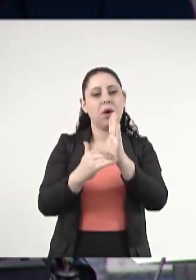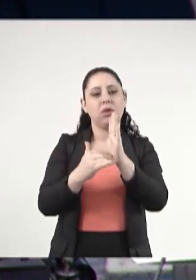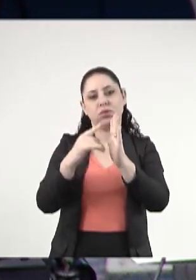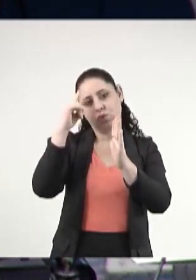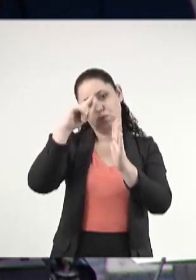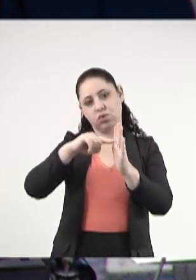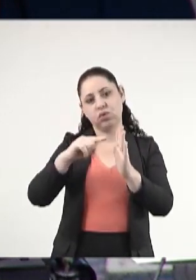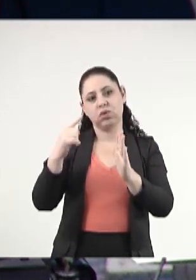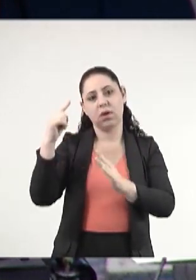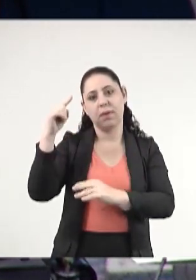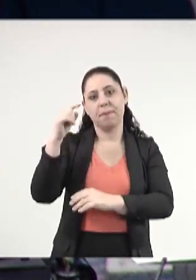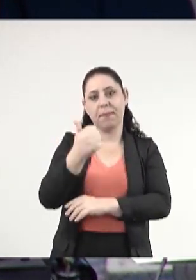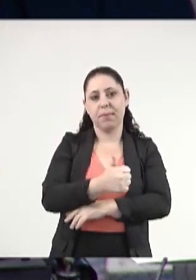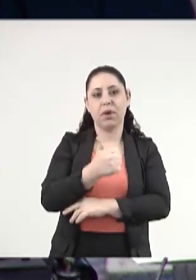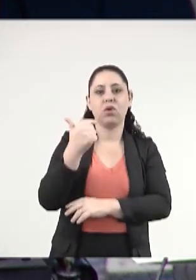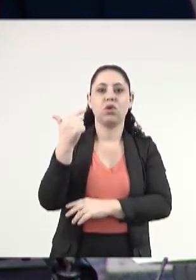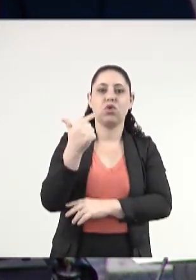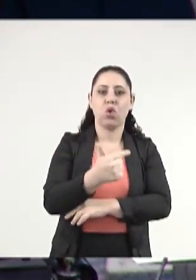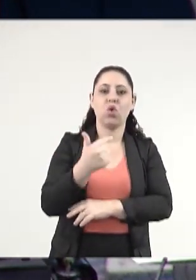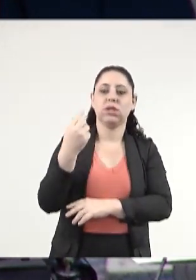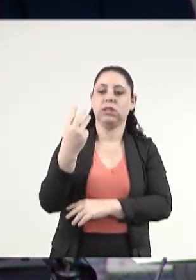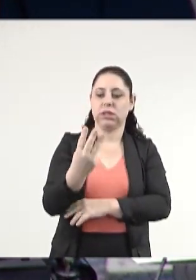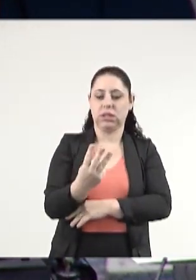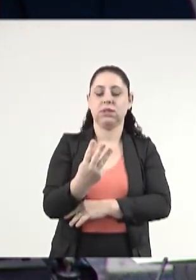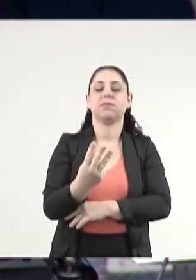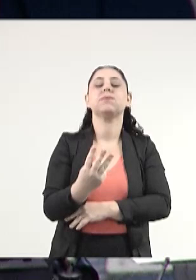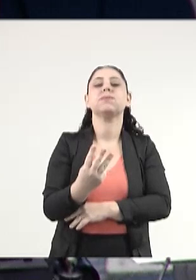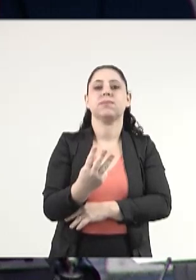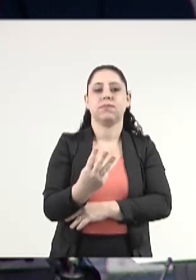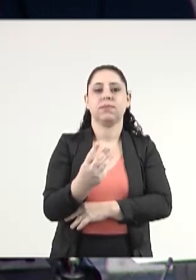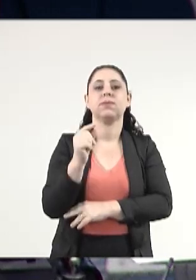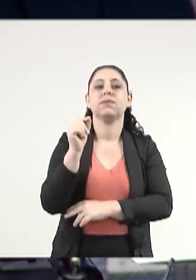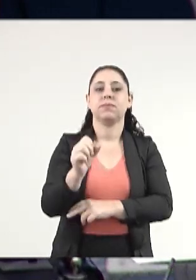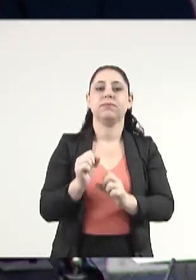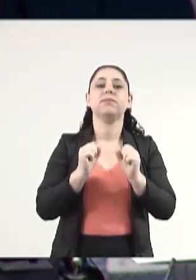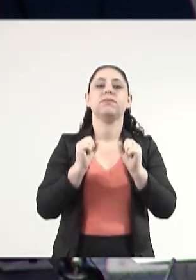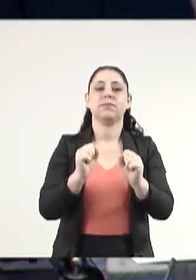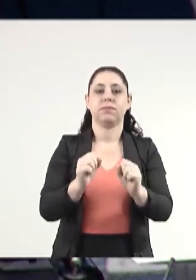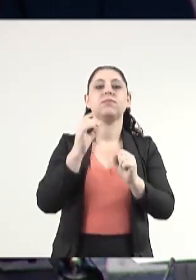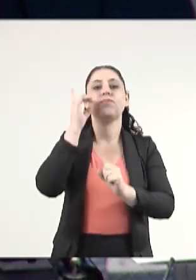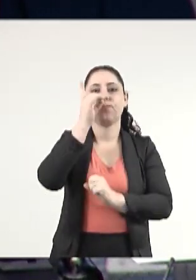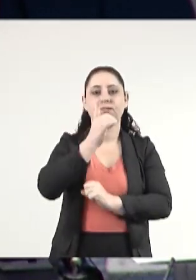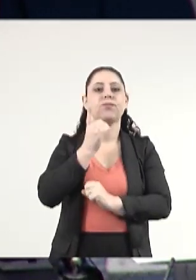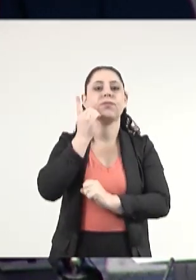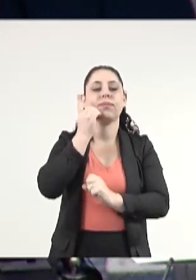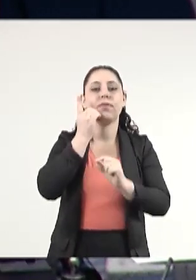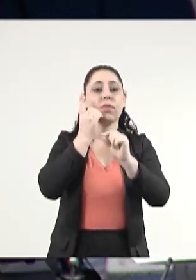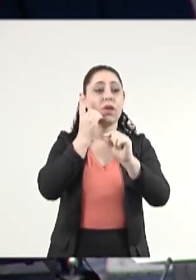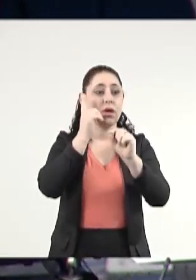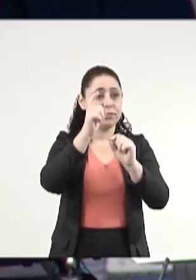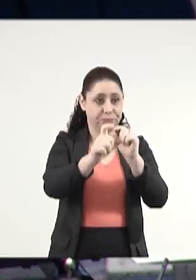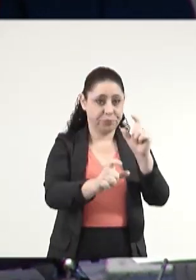nas sessões do dia 1º, 2 e 3, para possibilitar os deputados